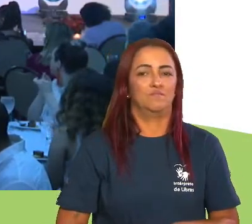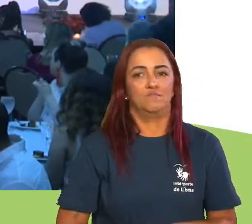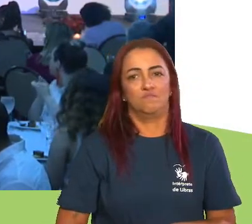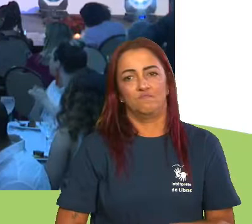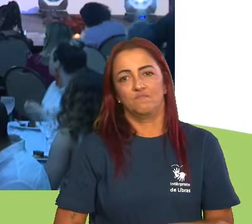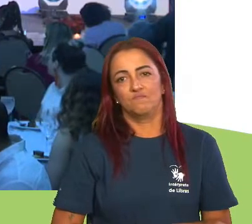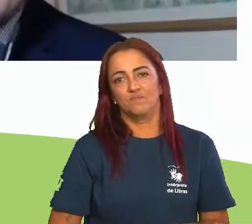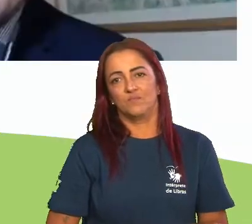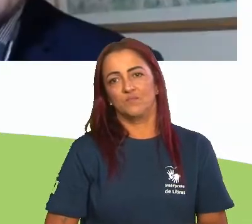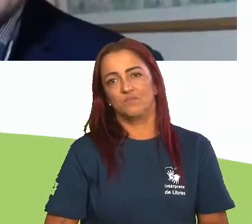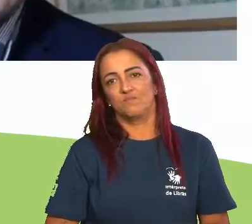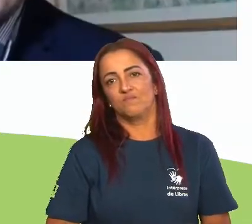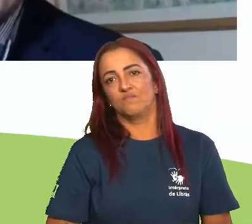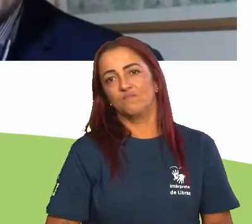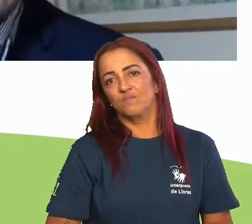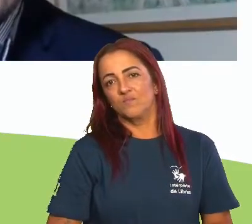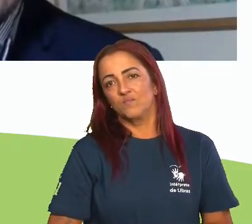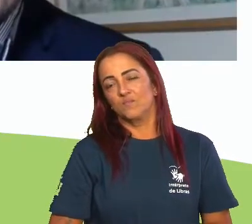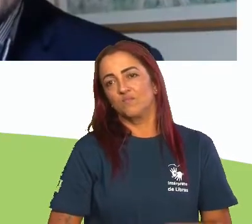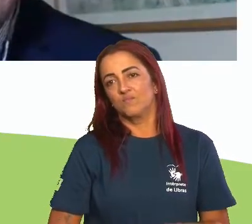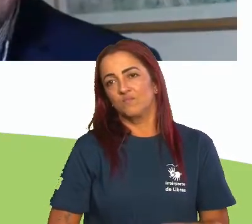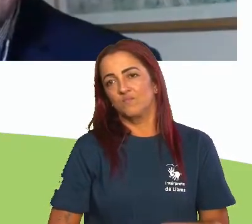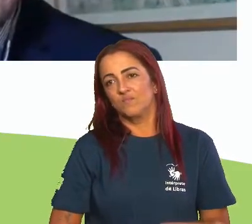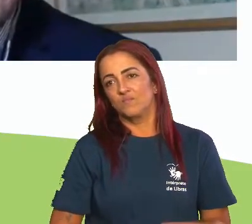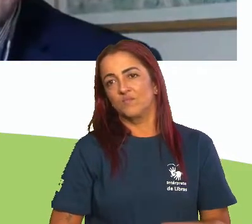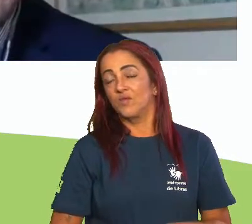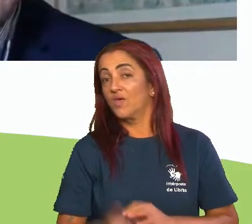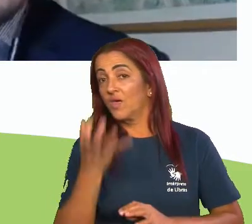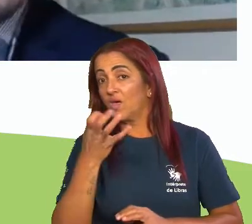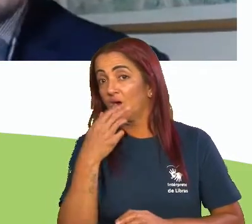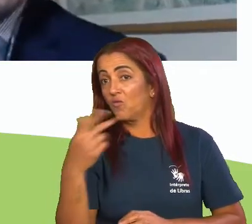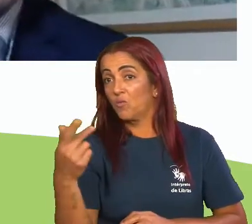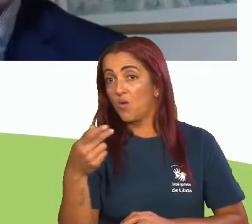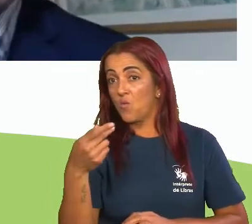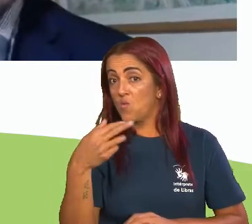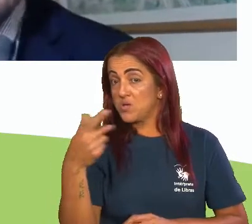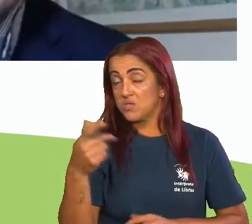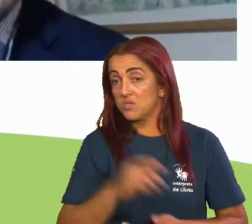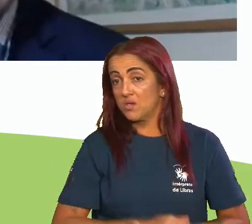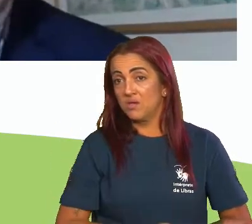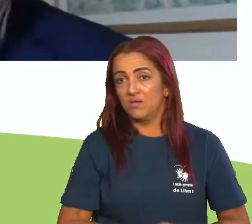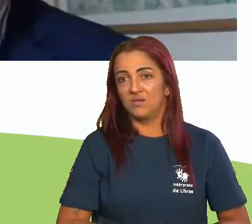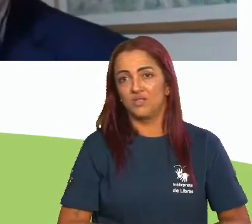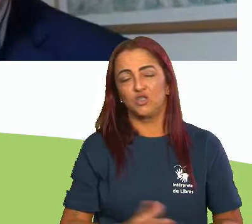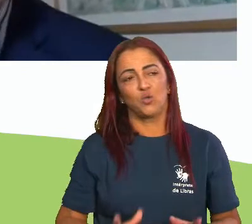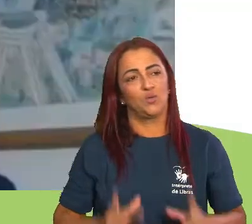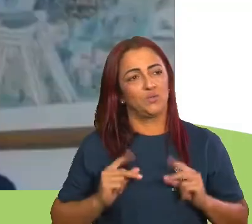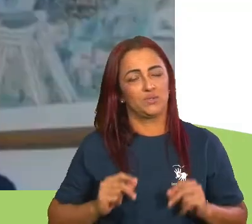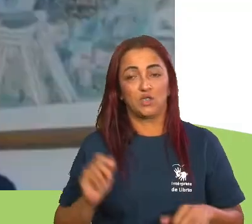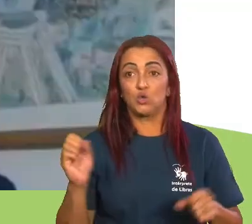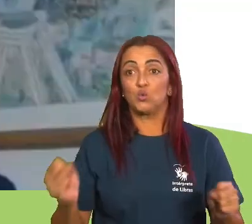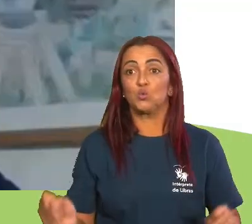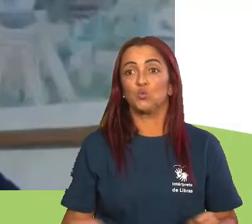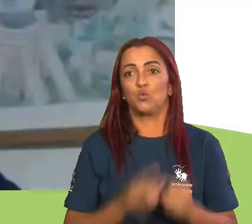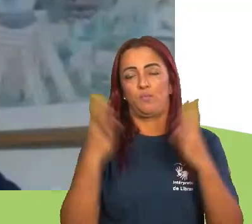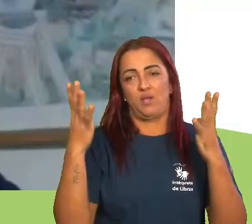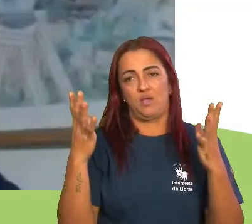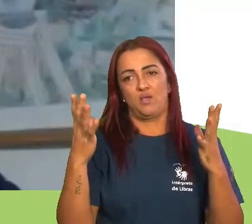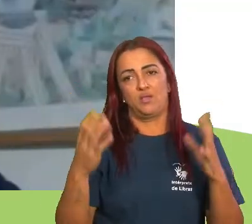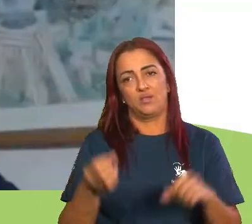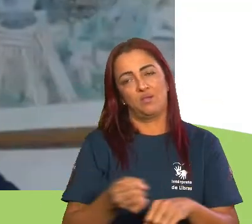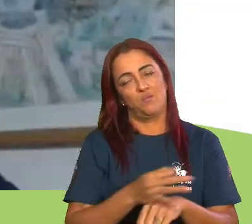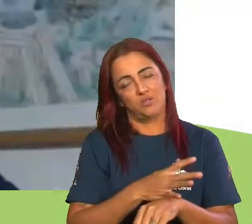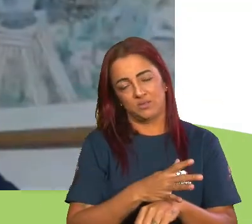Gustavo, por favor, fiquem por aqui. Gustavo, entendi. Quer falar alguma coisa? Nossa, que surpresa, que emoção,